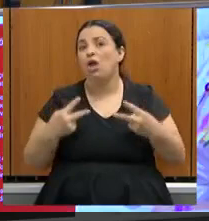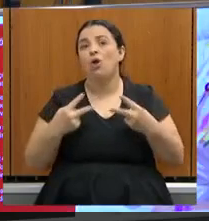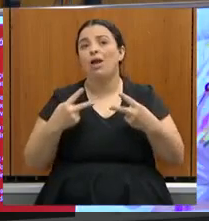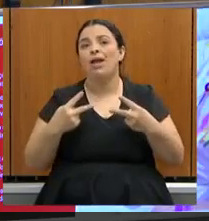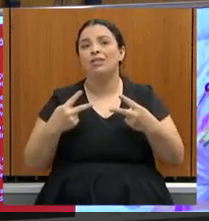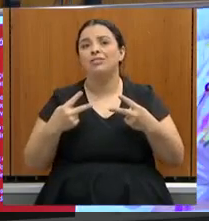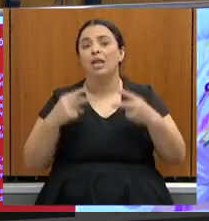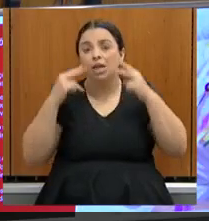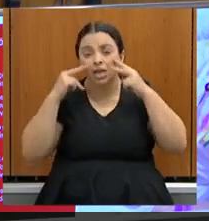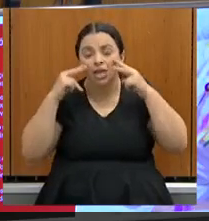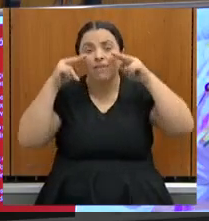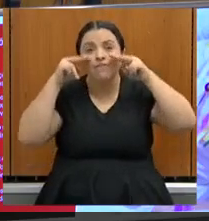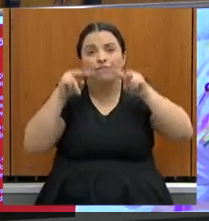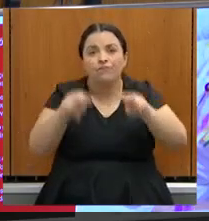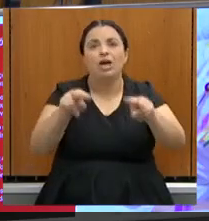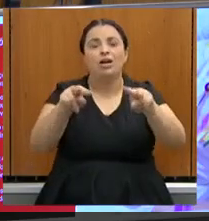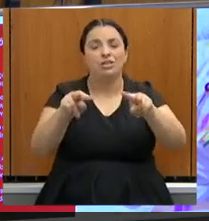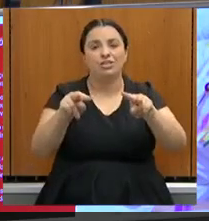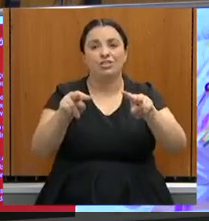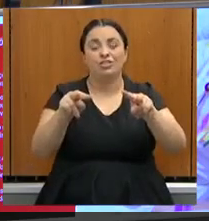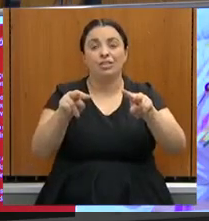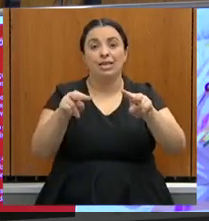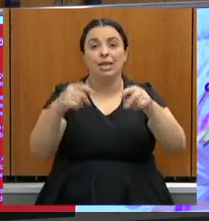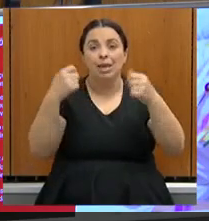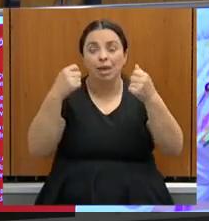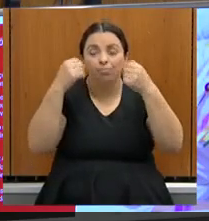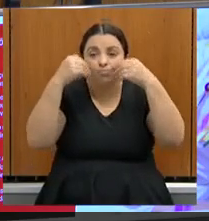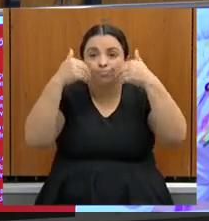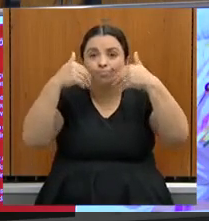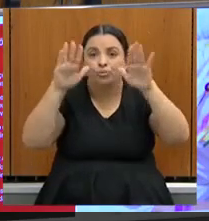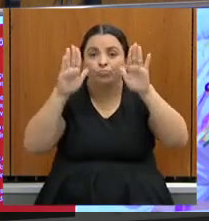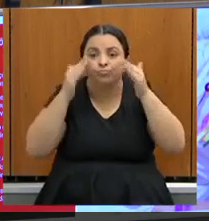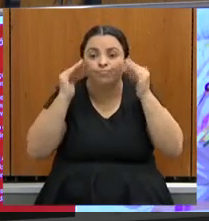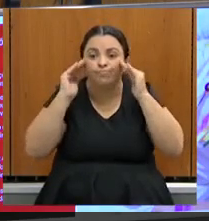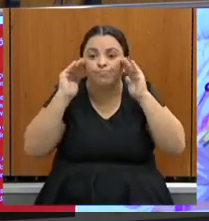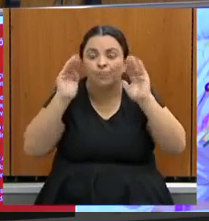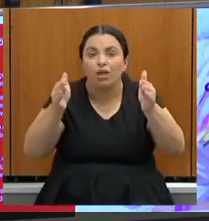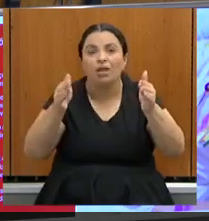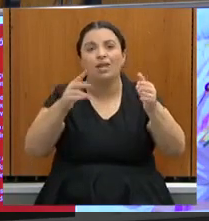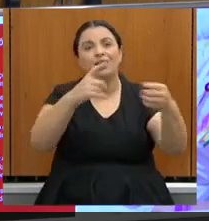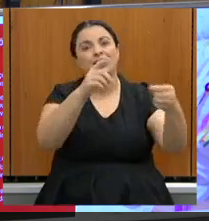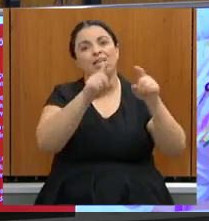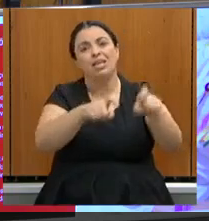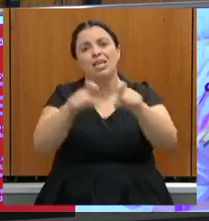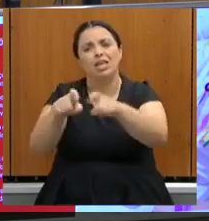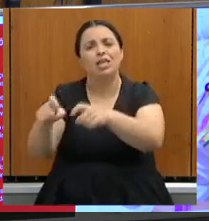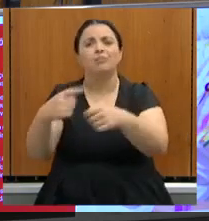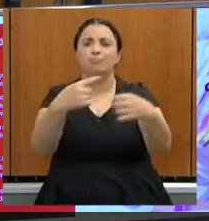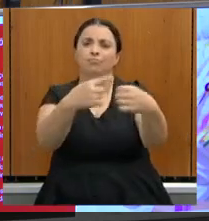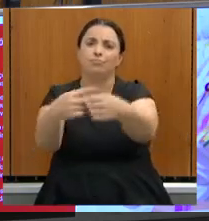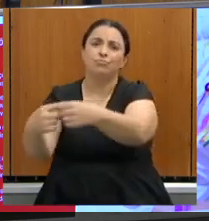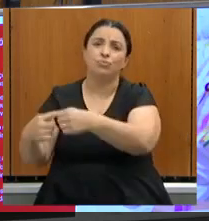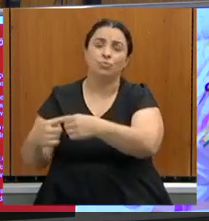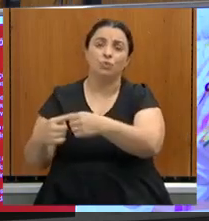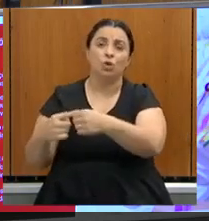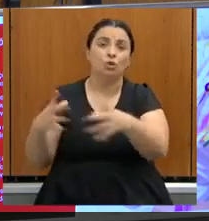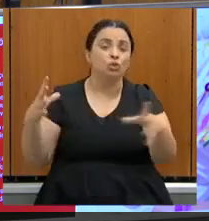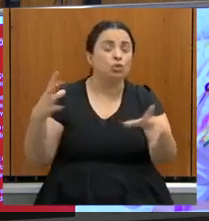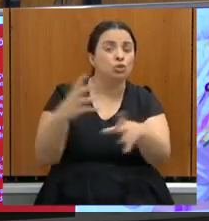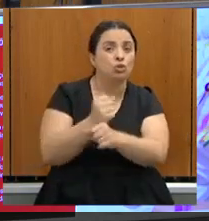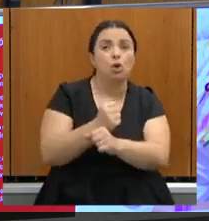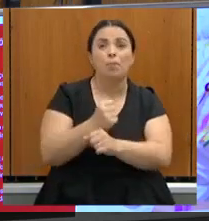veja, que abra os olhos para o interior de Minas Gerais, para os 852